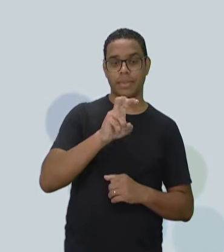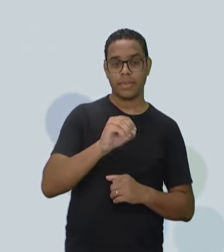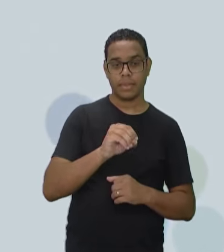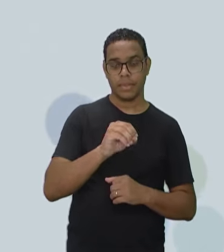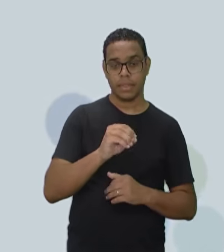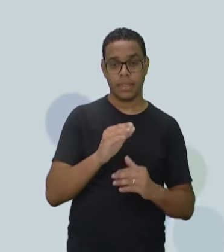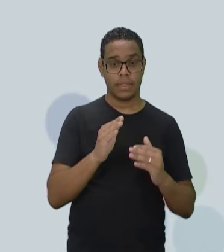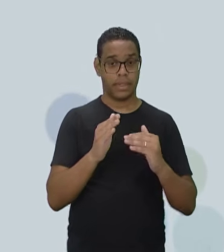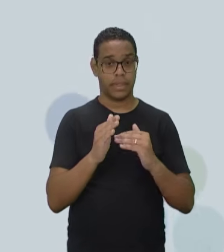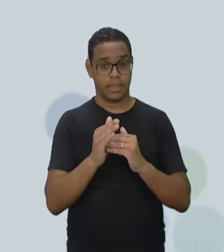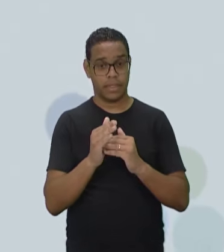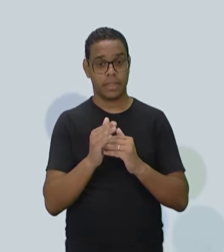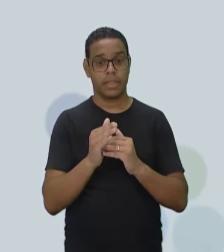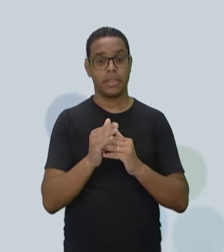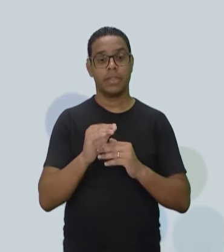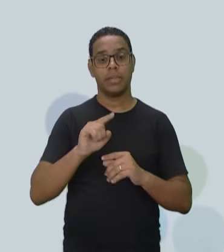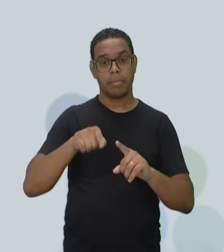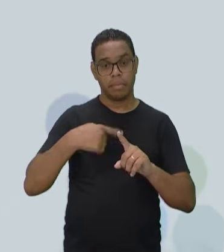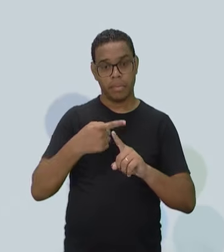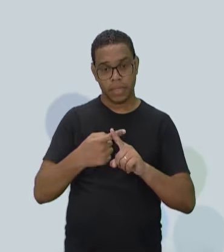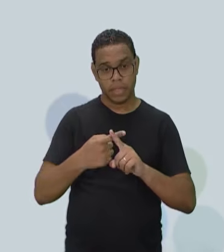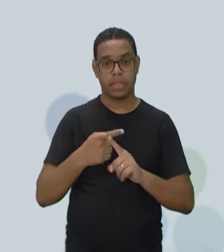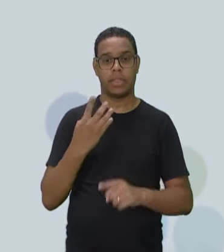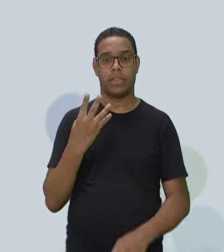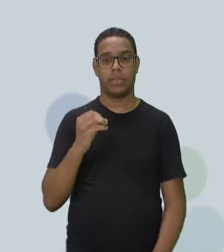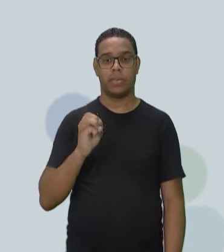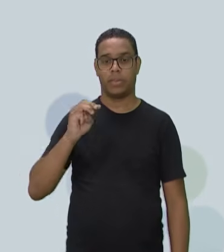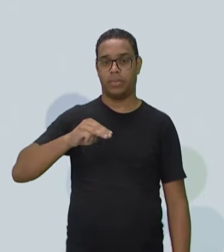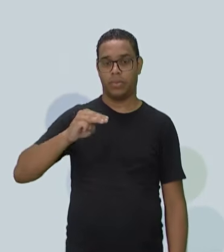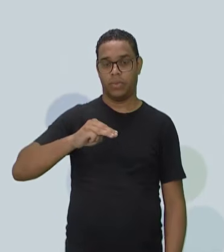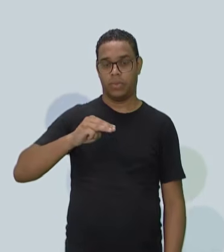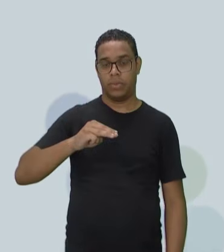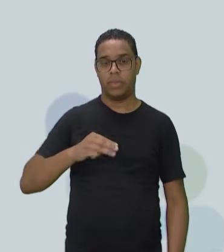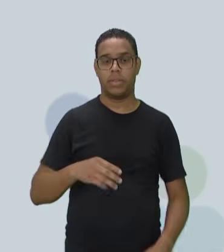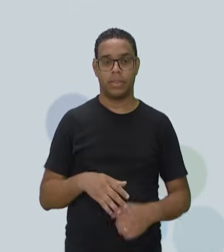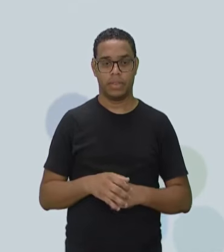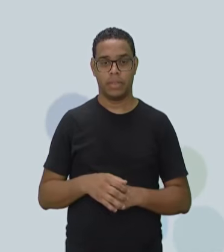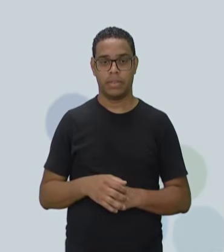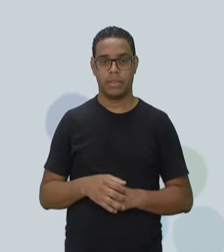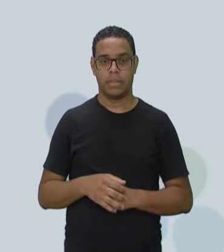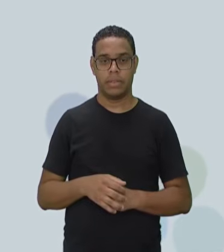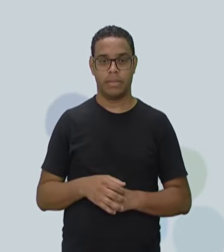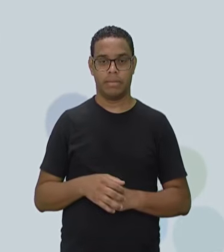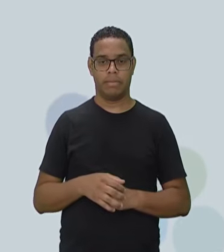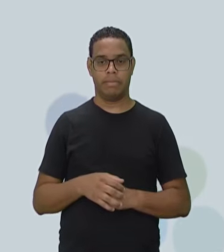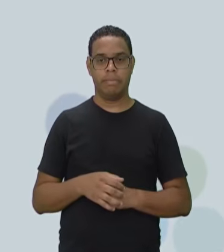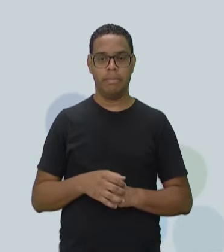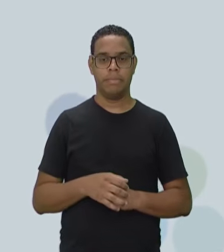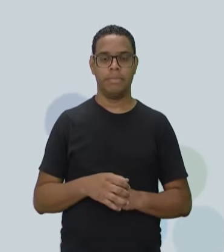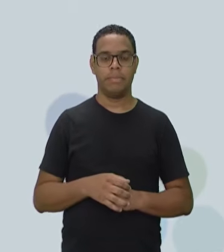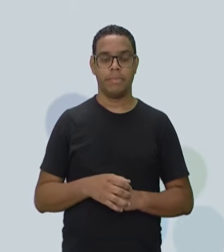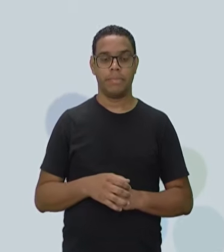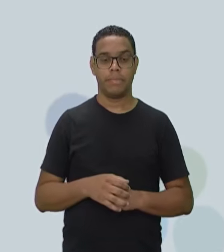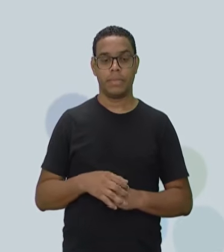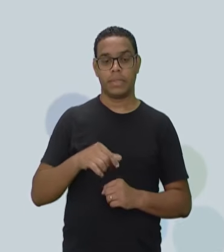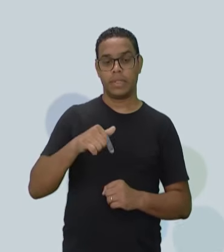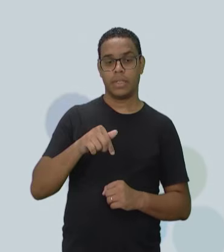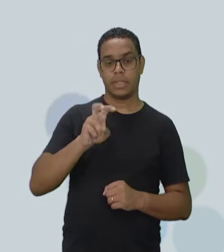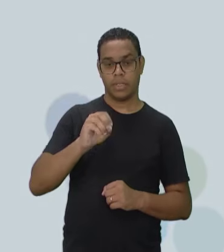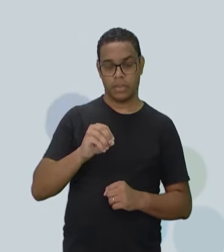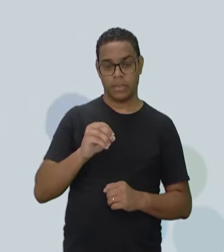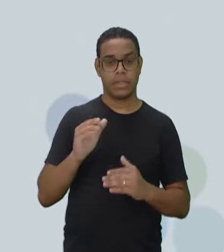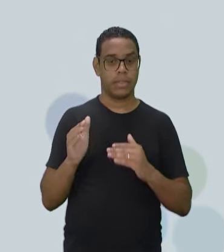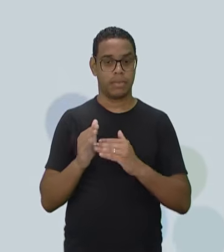7h50, ela andou mais 40 minutos, tá bom? Olha lá. Das